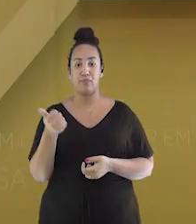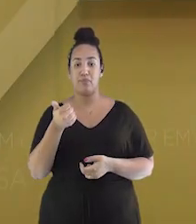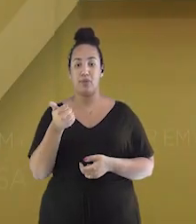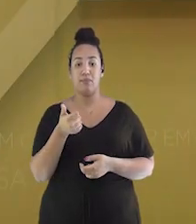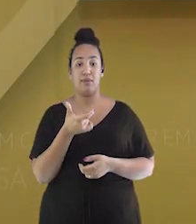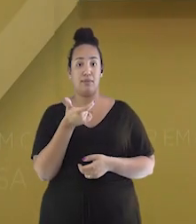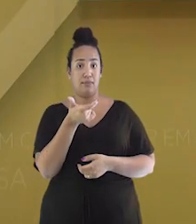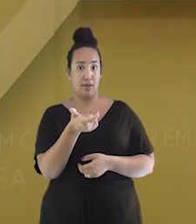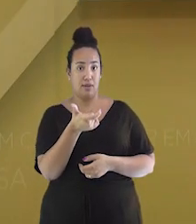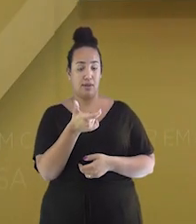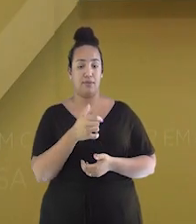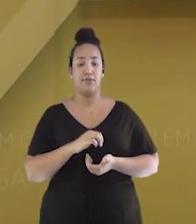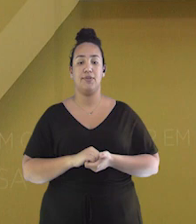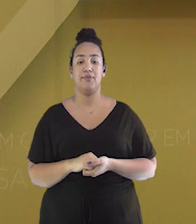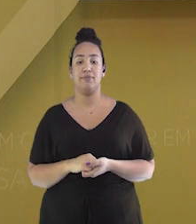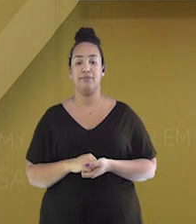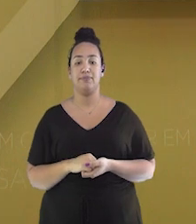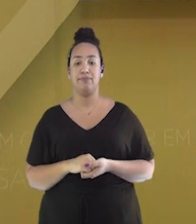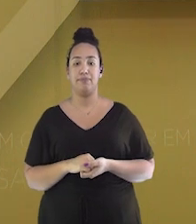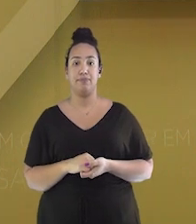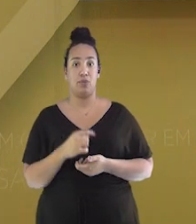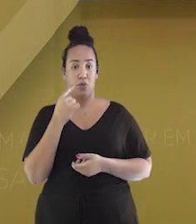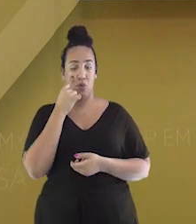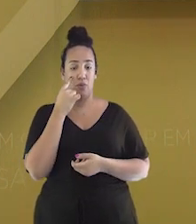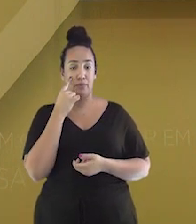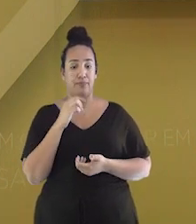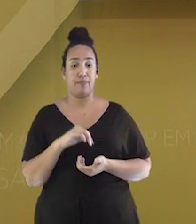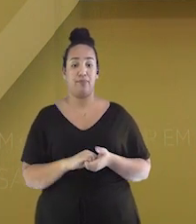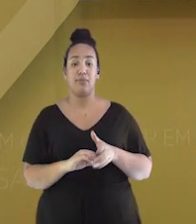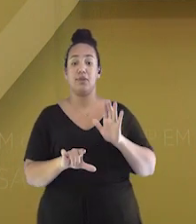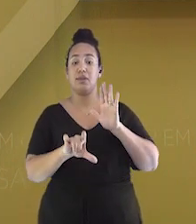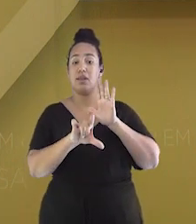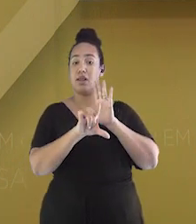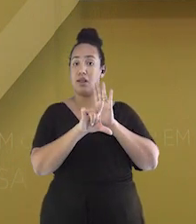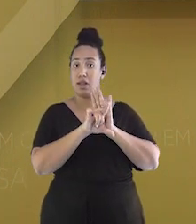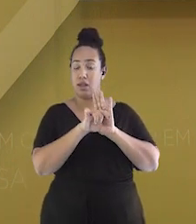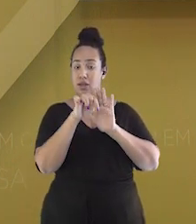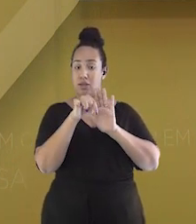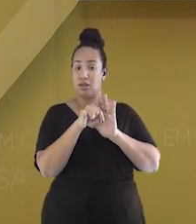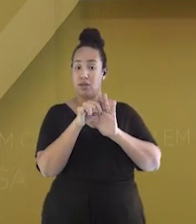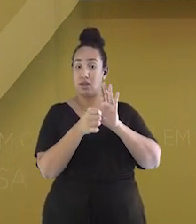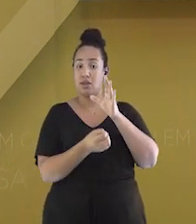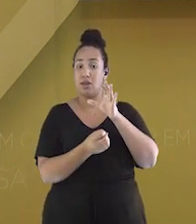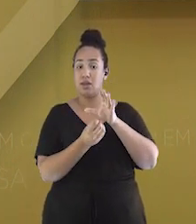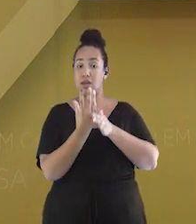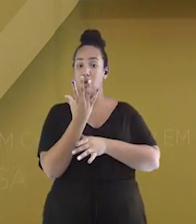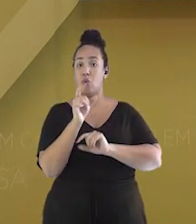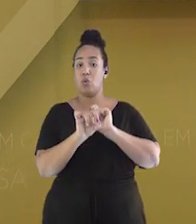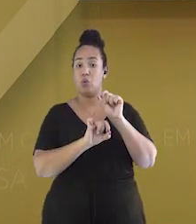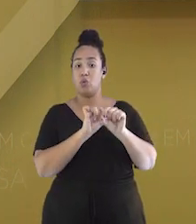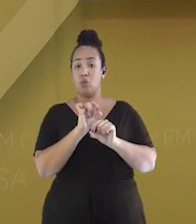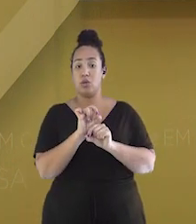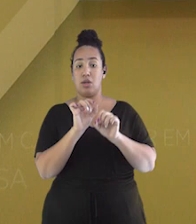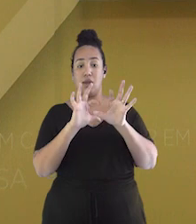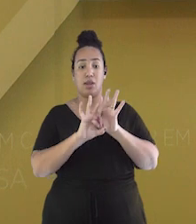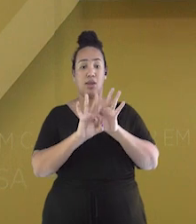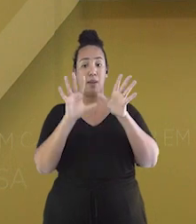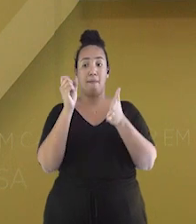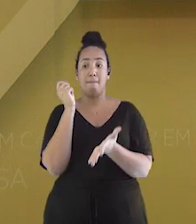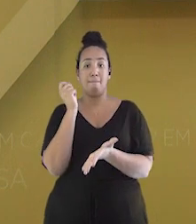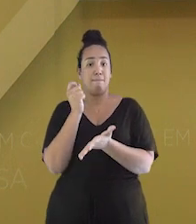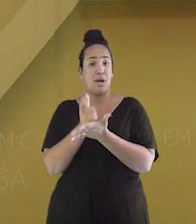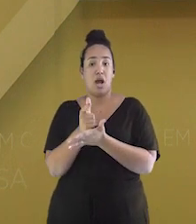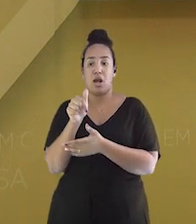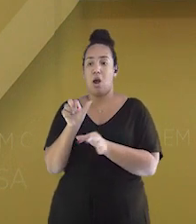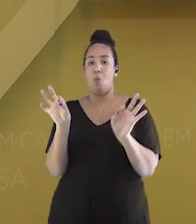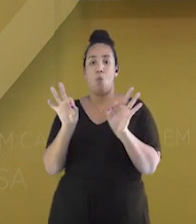palavra aqui, a dica é: lei que libertou os escravos sem compensação aos senhores,